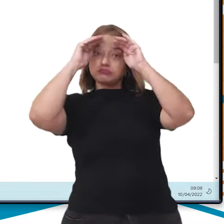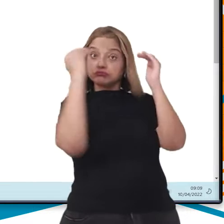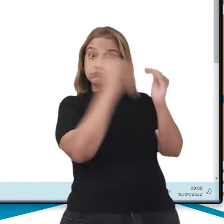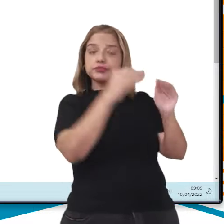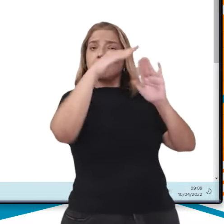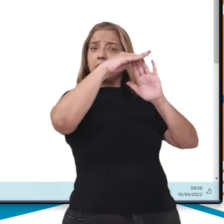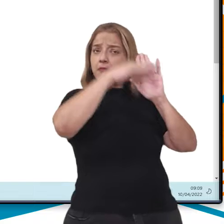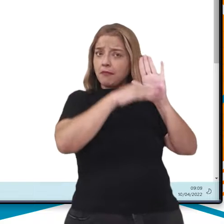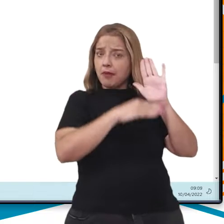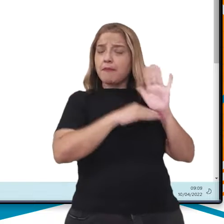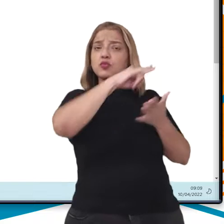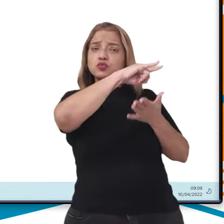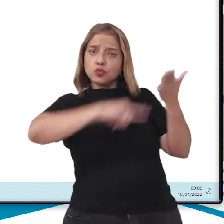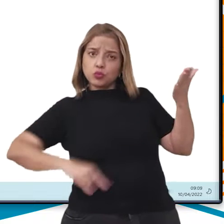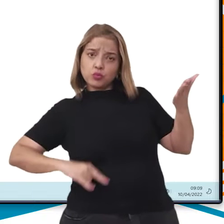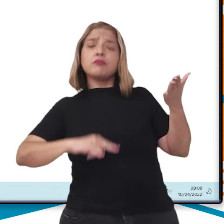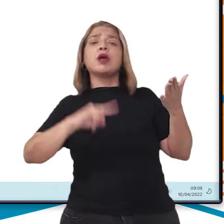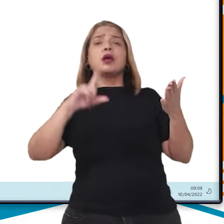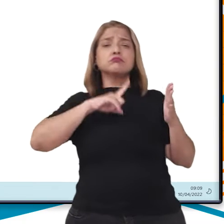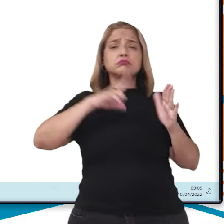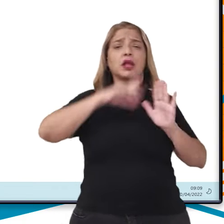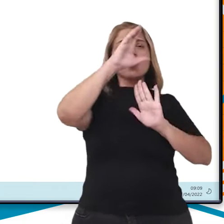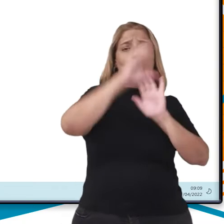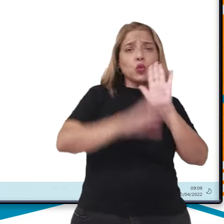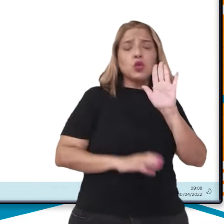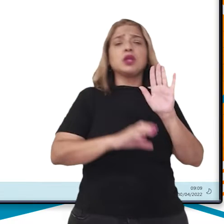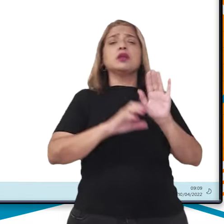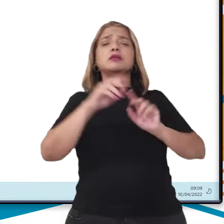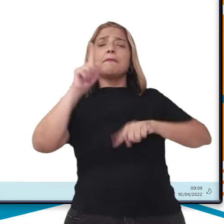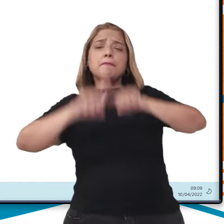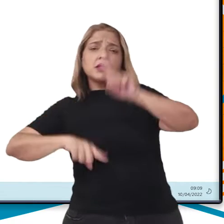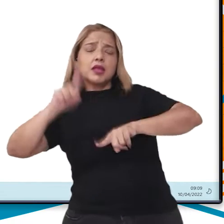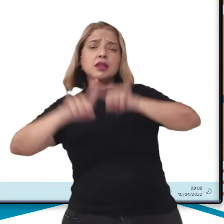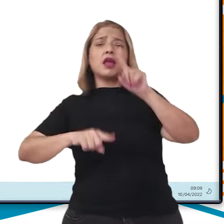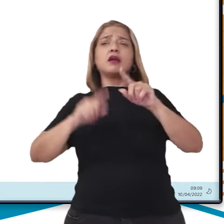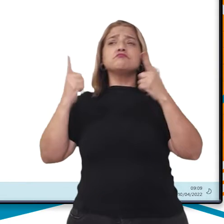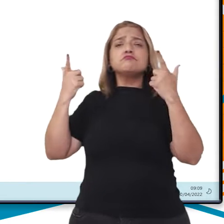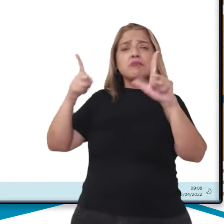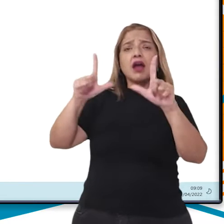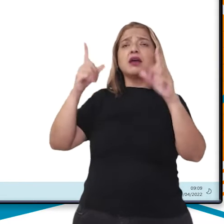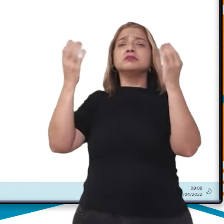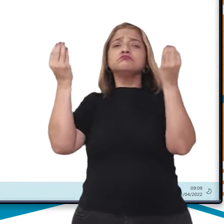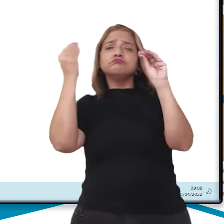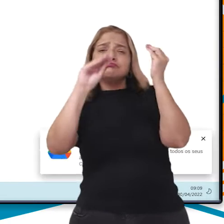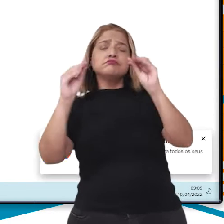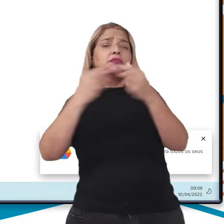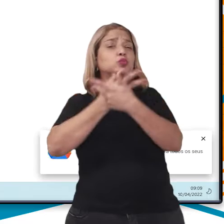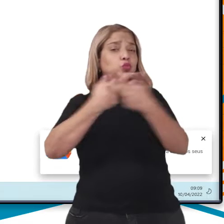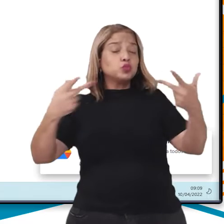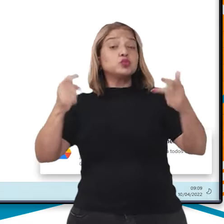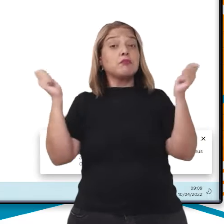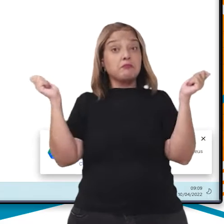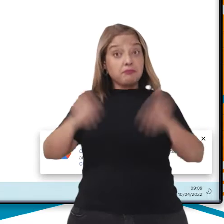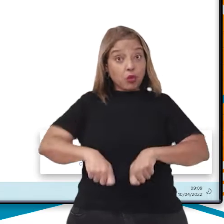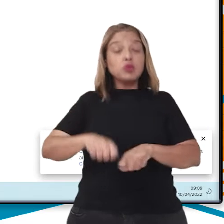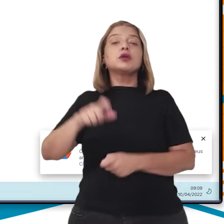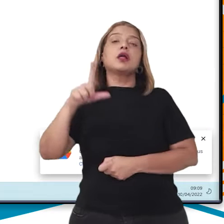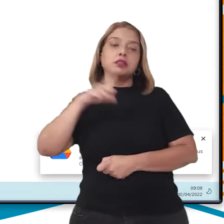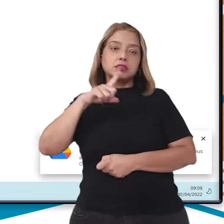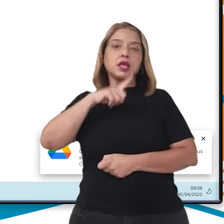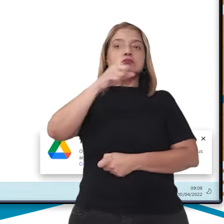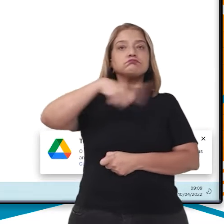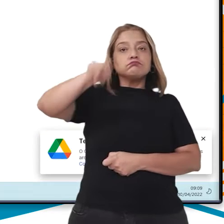materiais de suporte, slides e atividades que podem ser baixados e editados são destinados aos